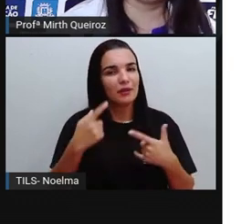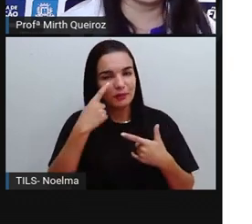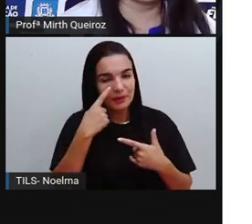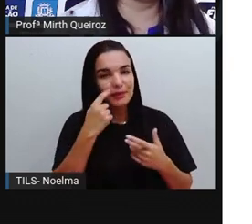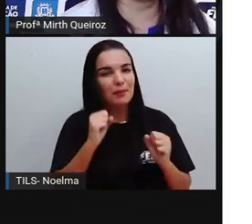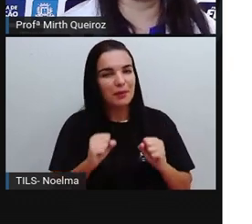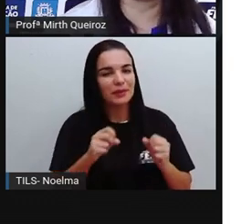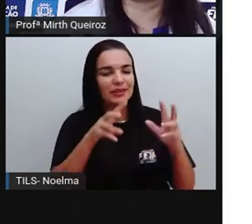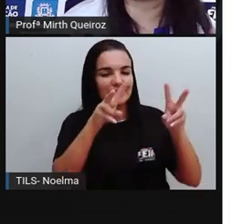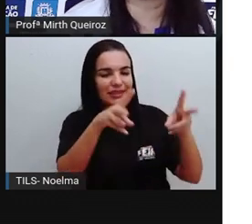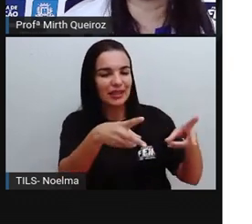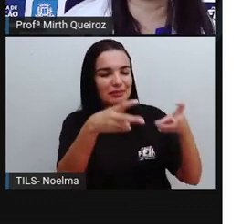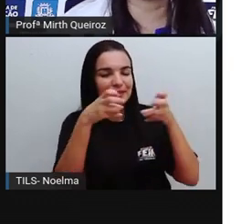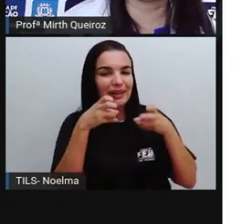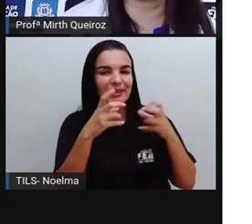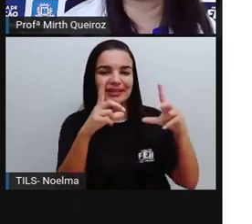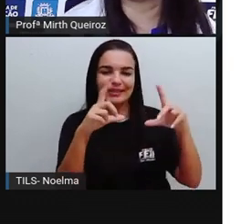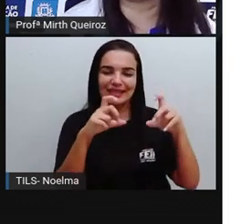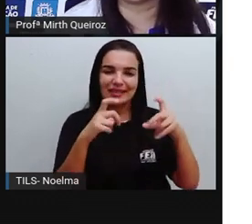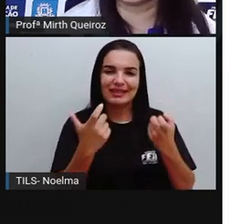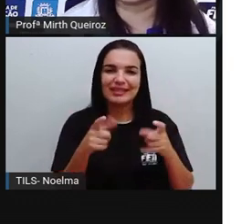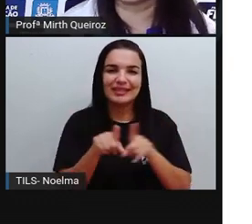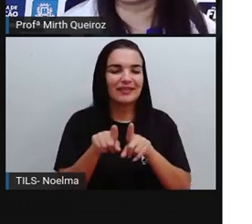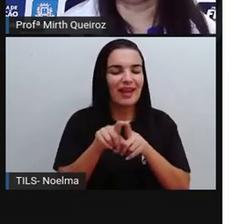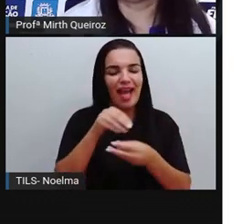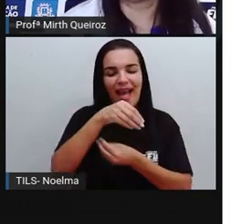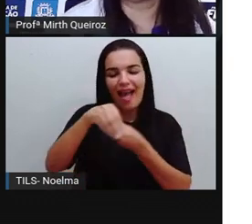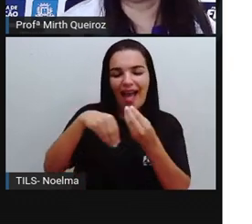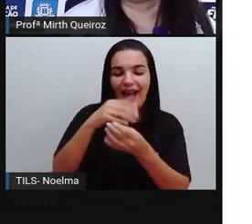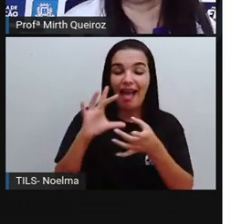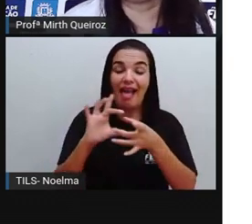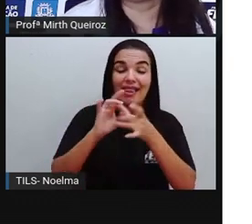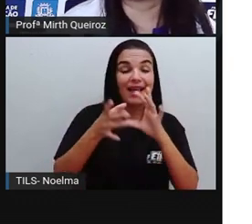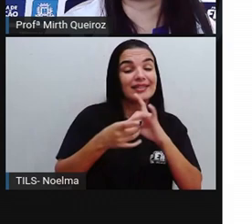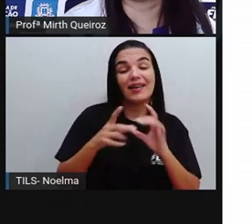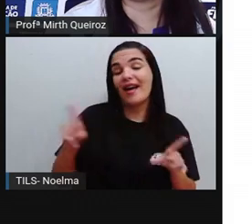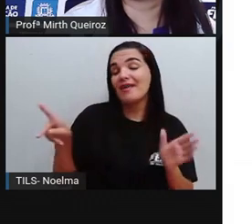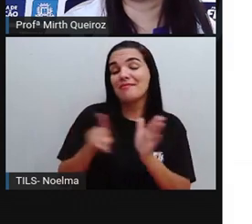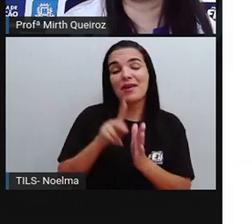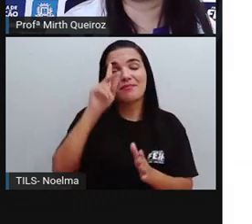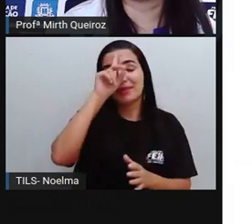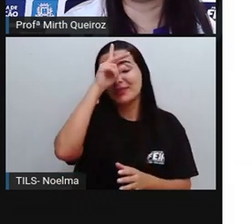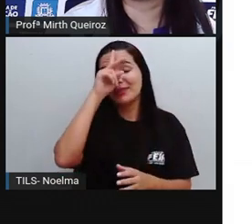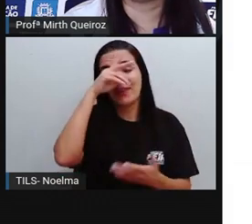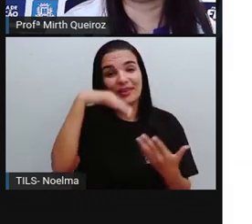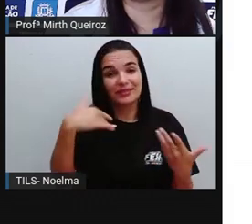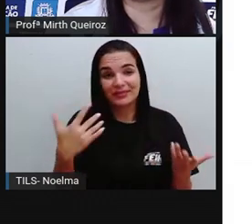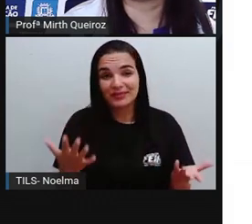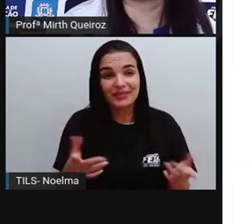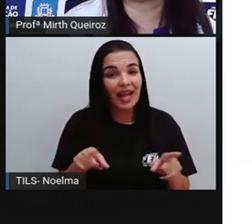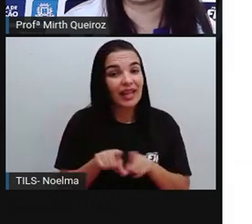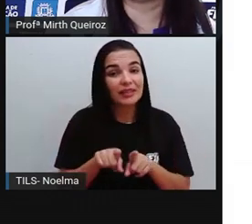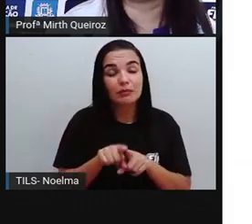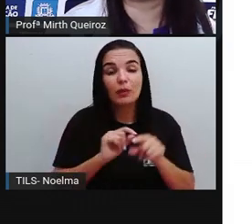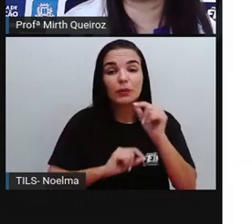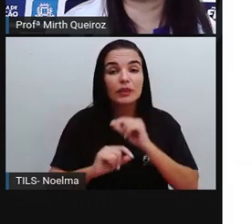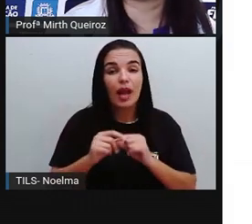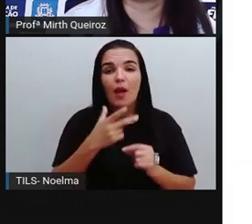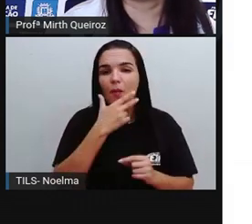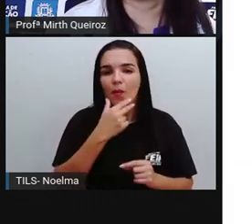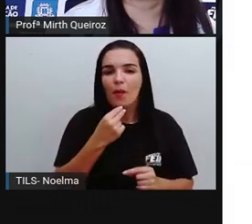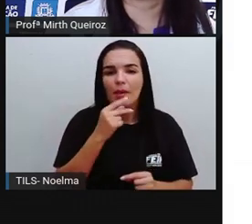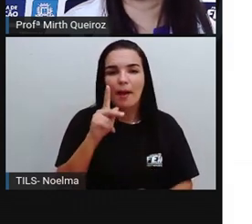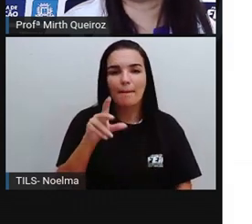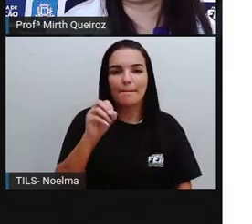observando na imagem, fazendo relação com a nossa história, né? E é isso que Portinari quis passar para a gente. Ele está